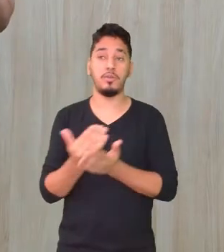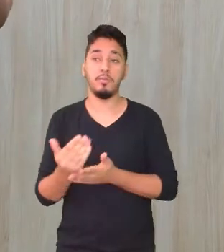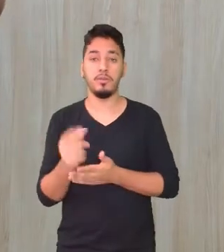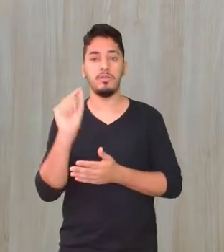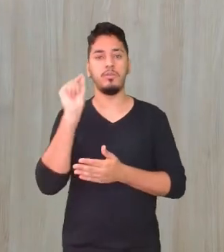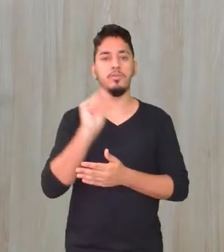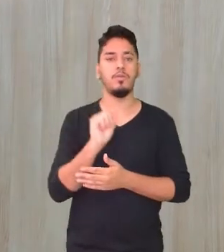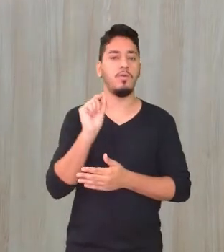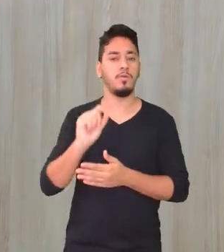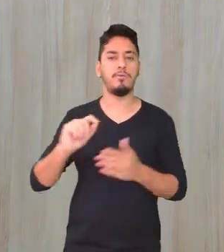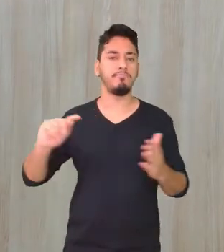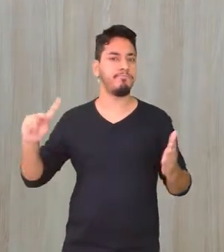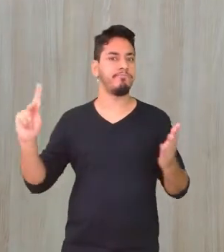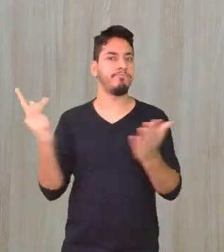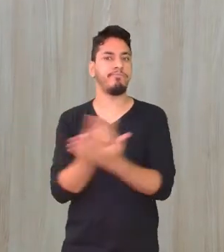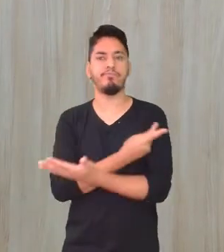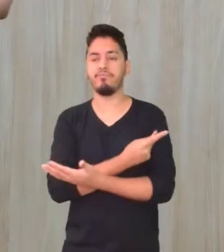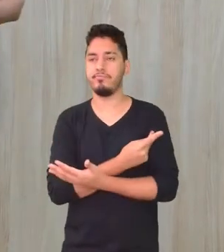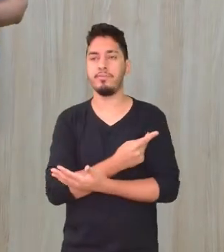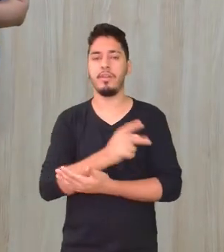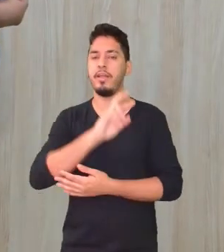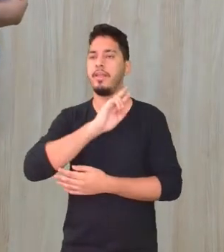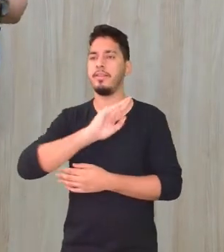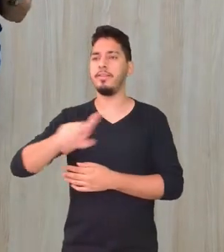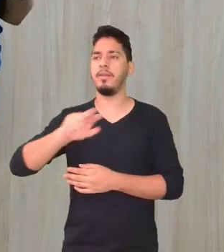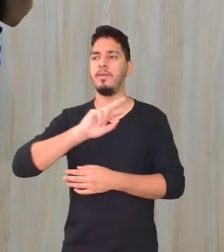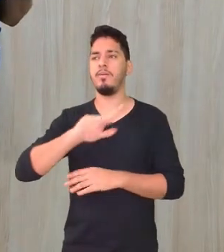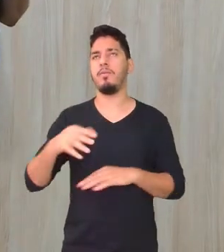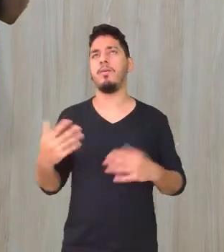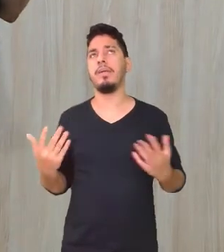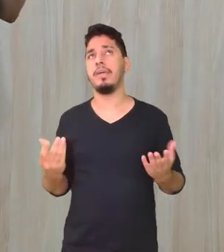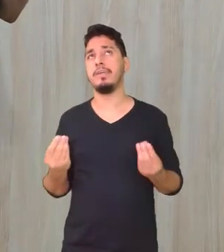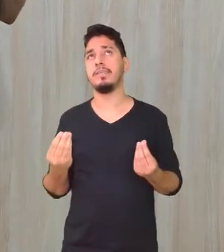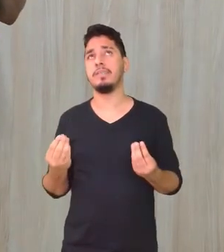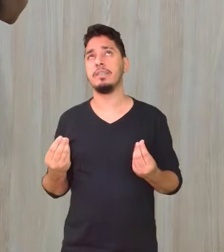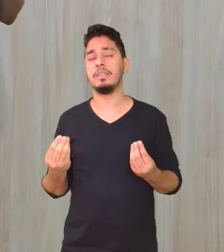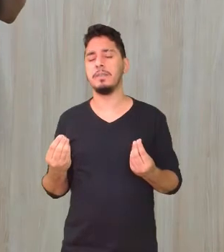com um fenômeno que não é muito